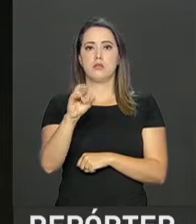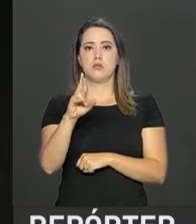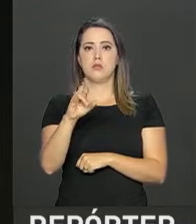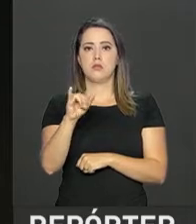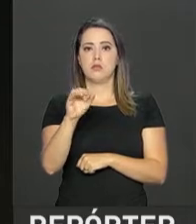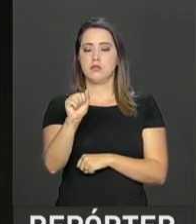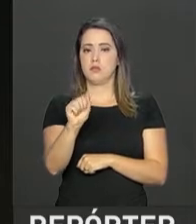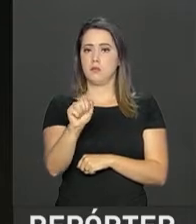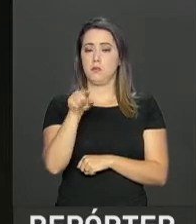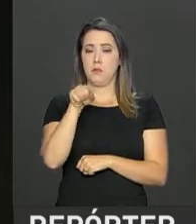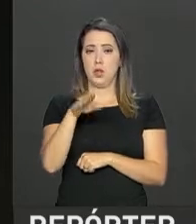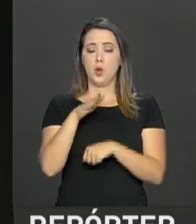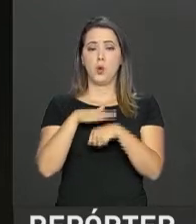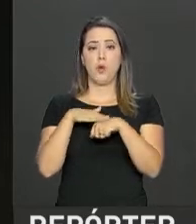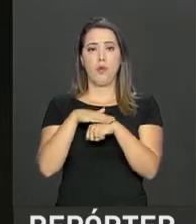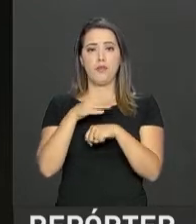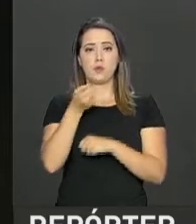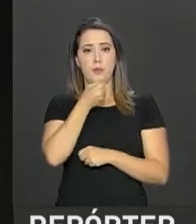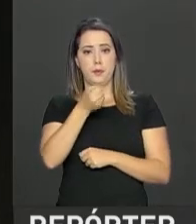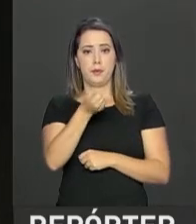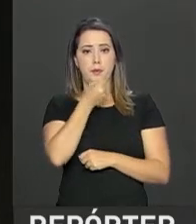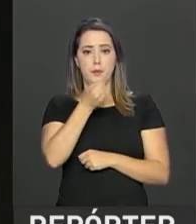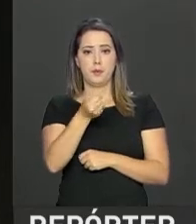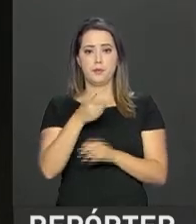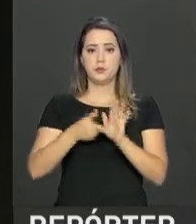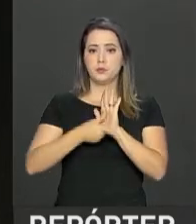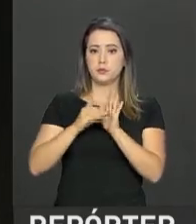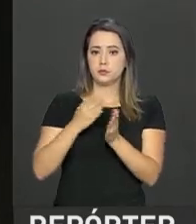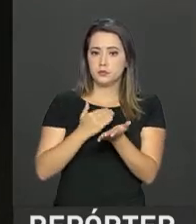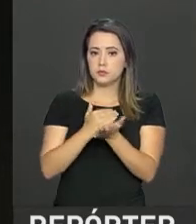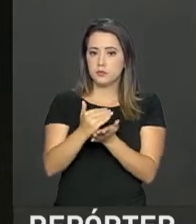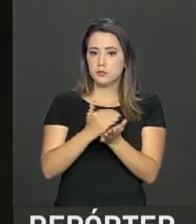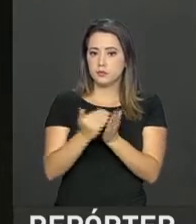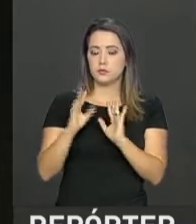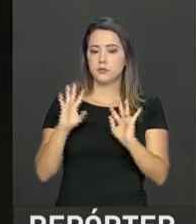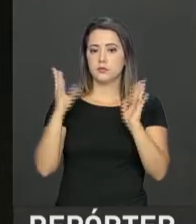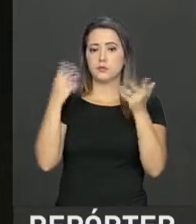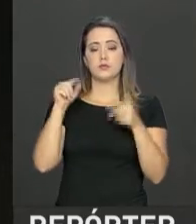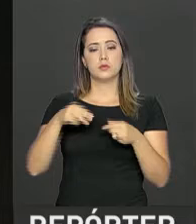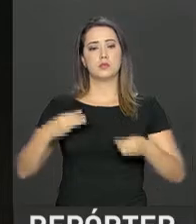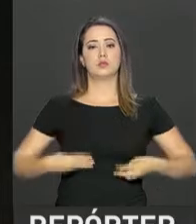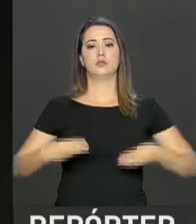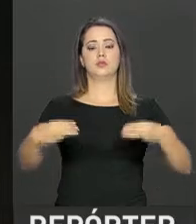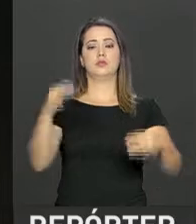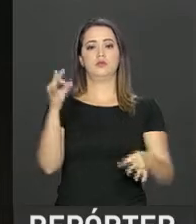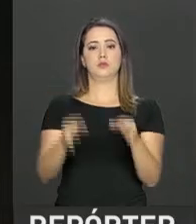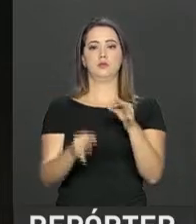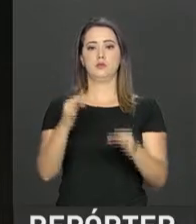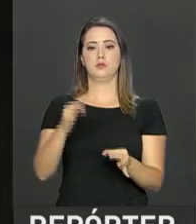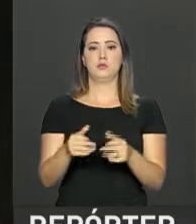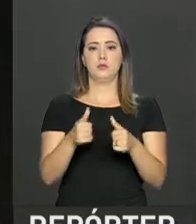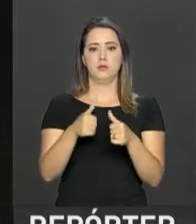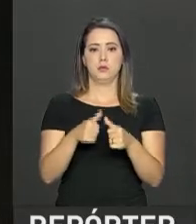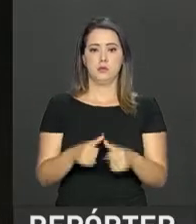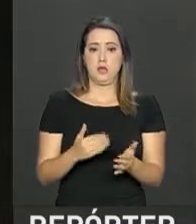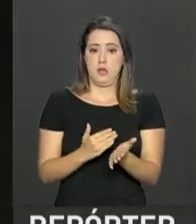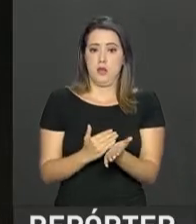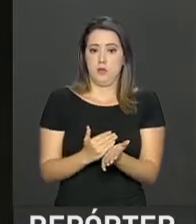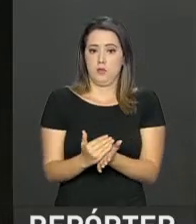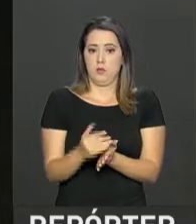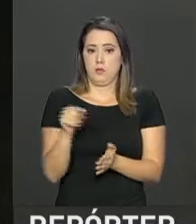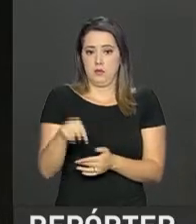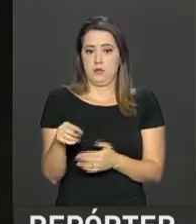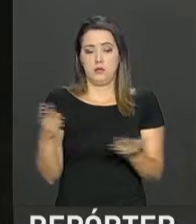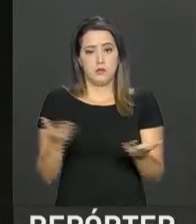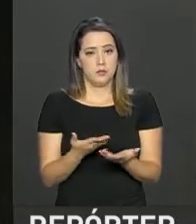com os jornalistas, aqui de forma informal, um pouco antes de começar o evento aqui no Ministério da Justiça. O evento está ocorrendo